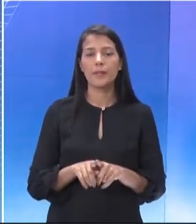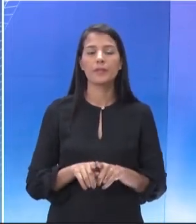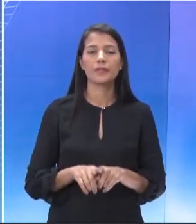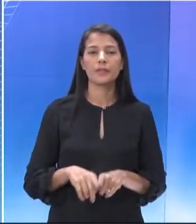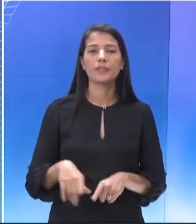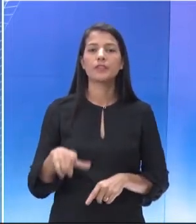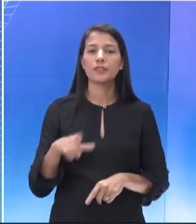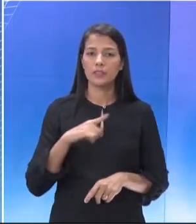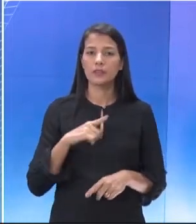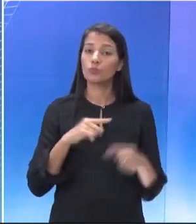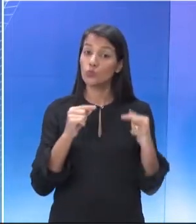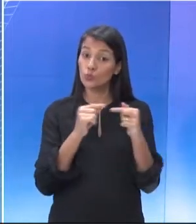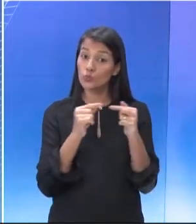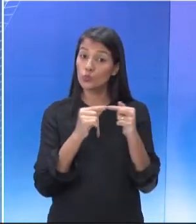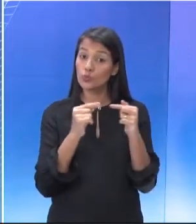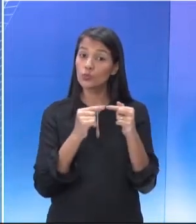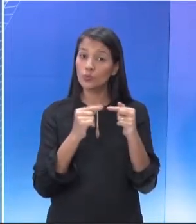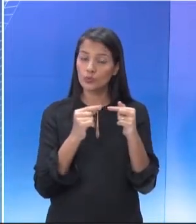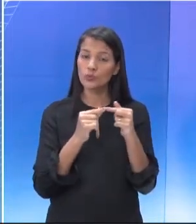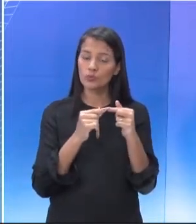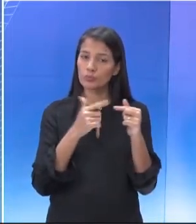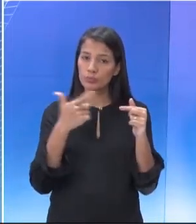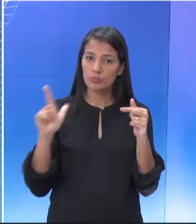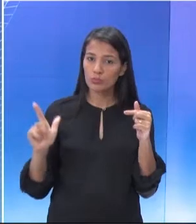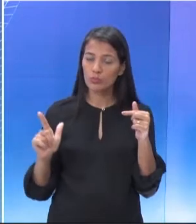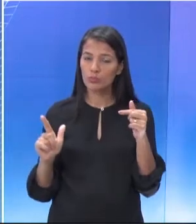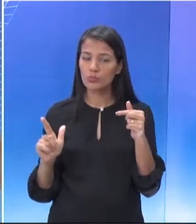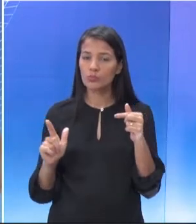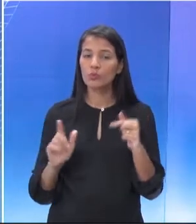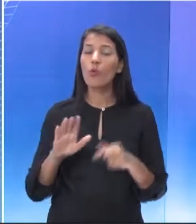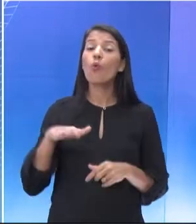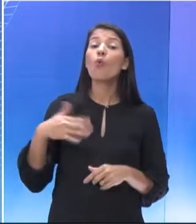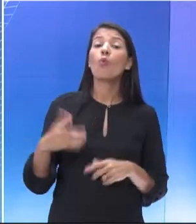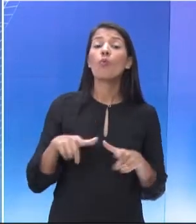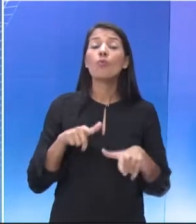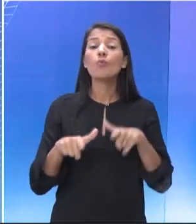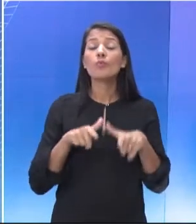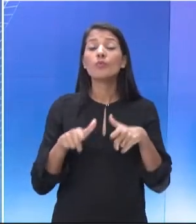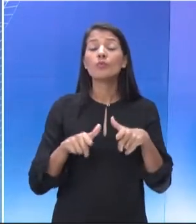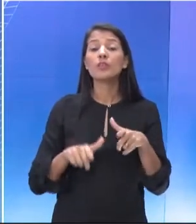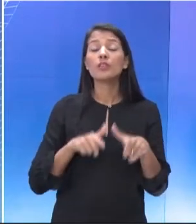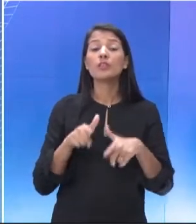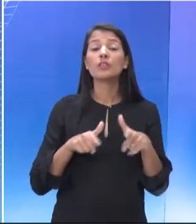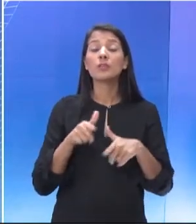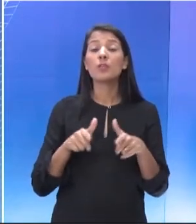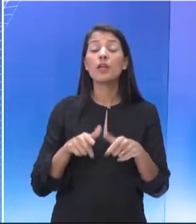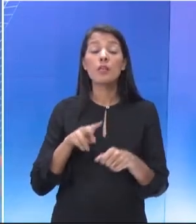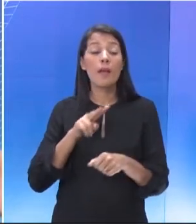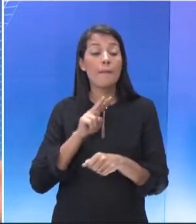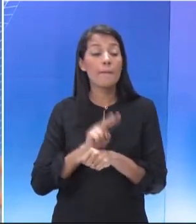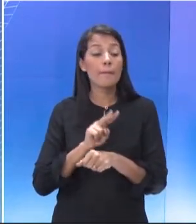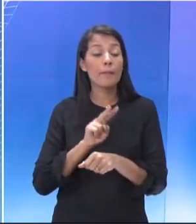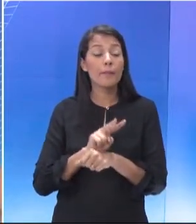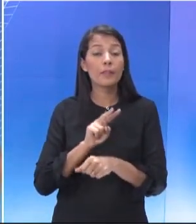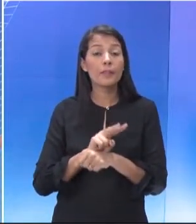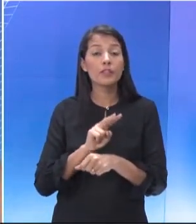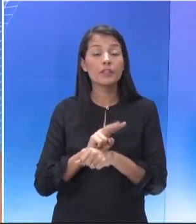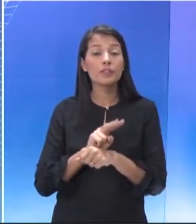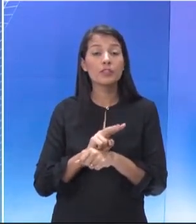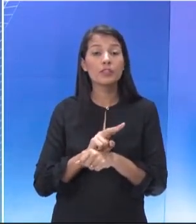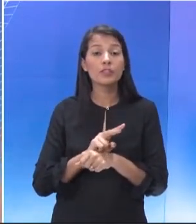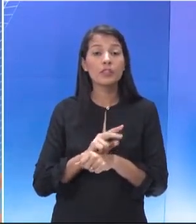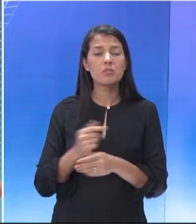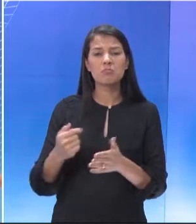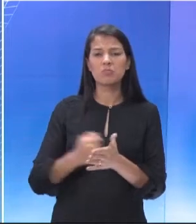ceras? A função das ceras é fazer principalmente a proteção. Professor, mas como é que ela vai